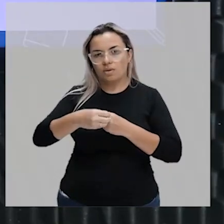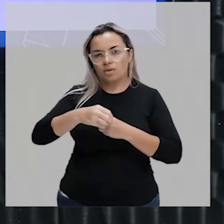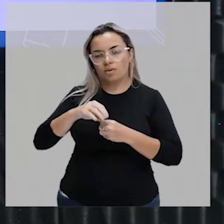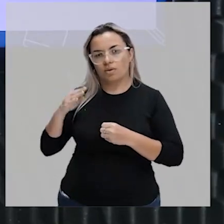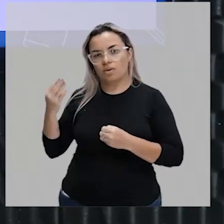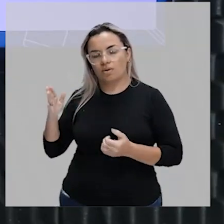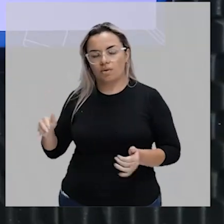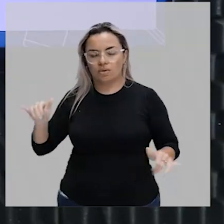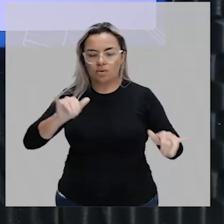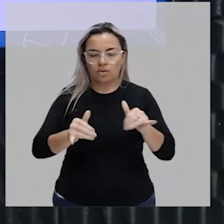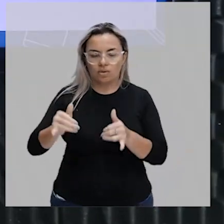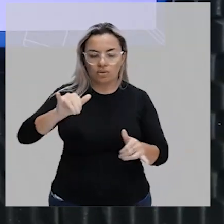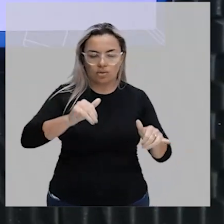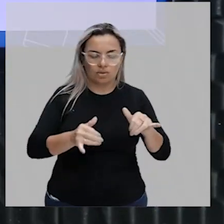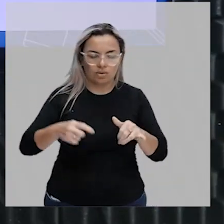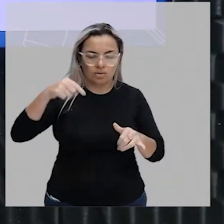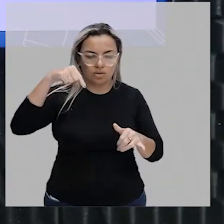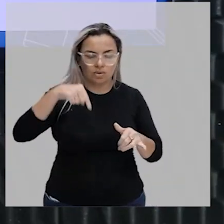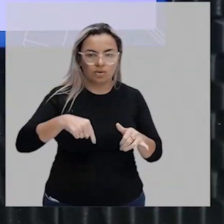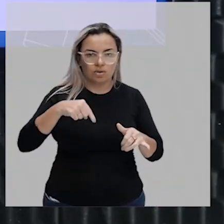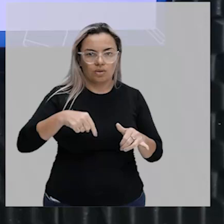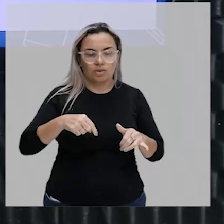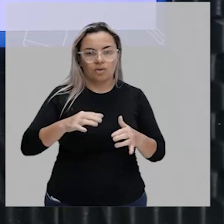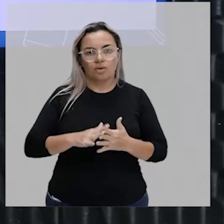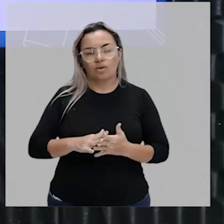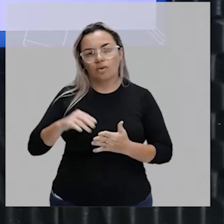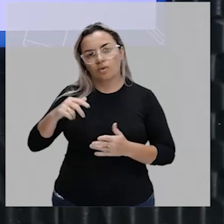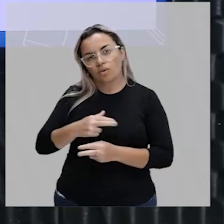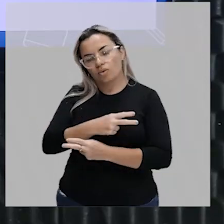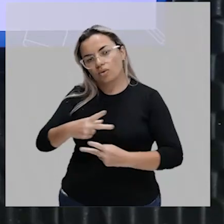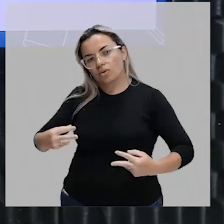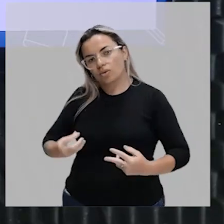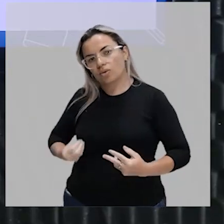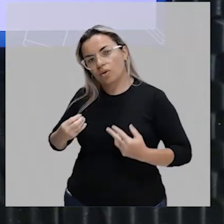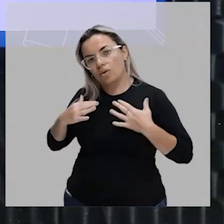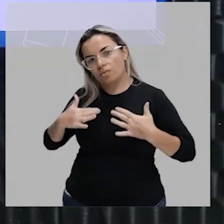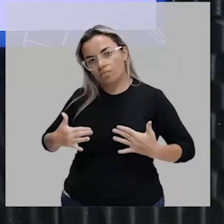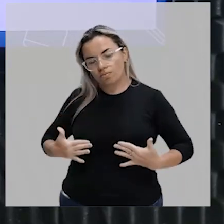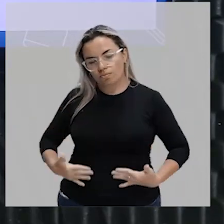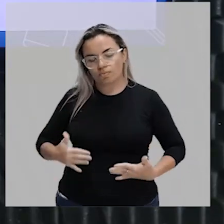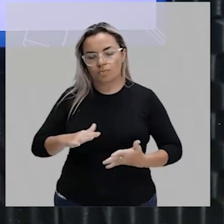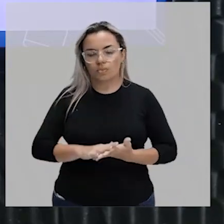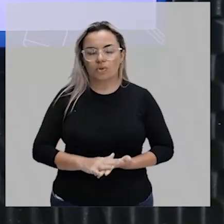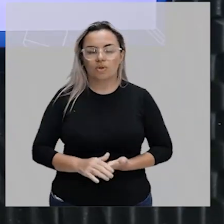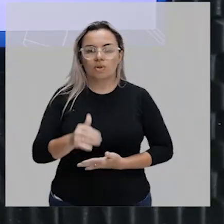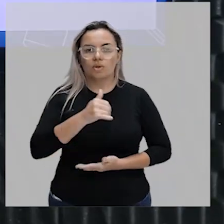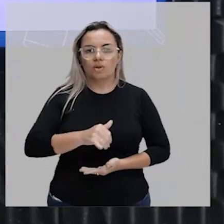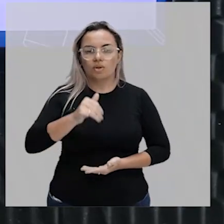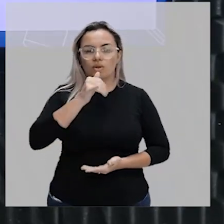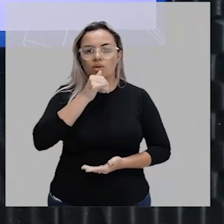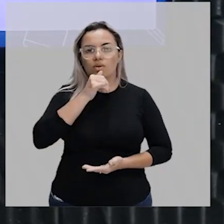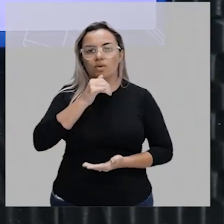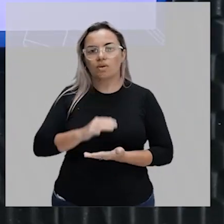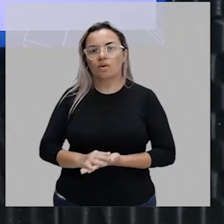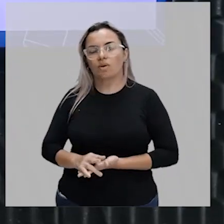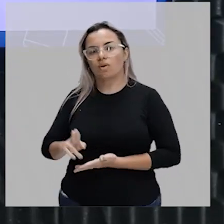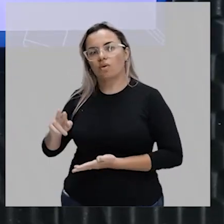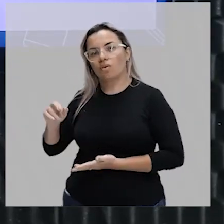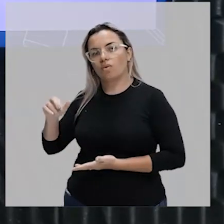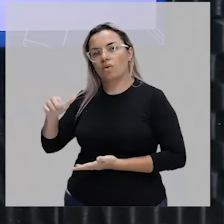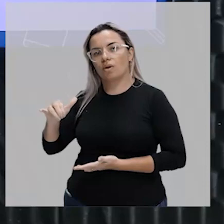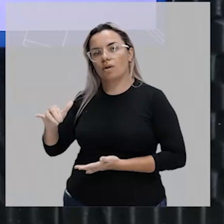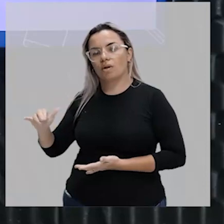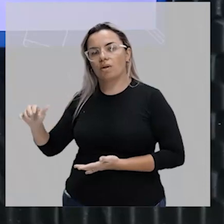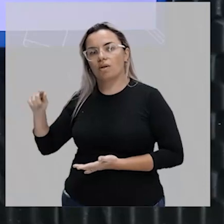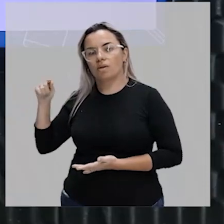componentes químicos que estão presentes no organismo dos seres vivos, tá? Por exemplo, ureia. Ureia